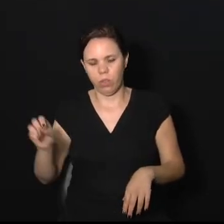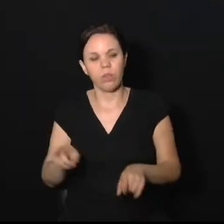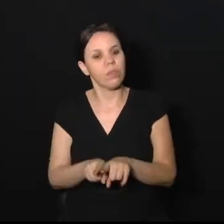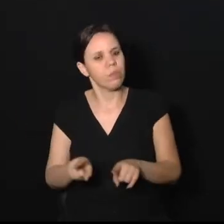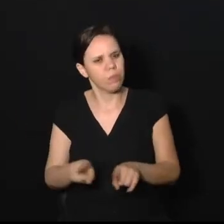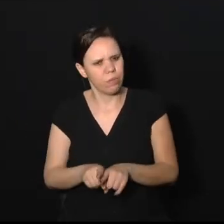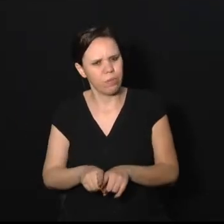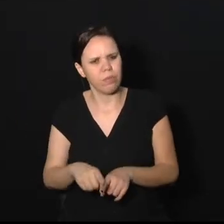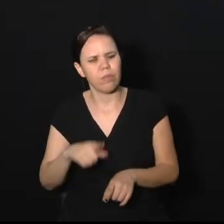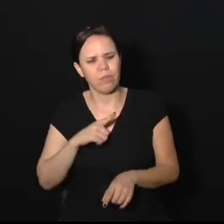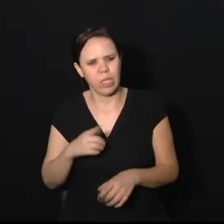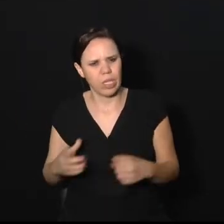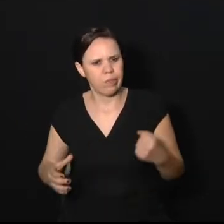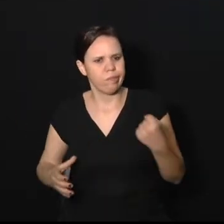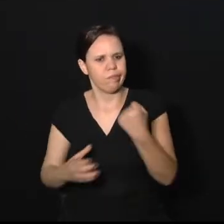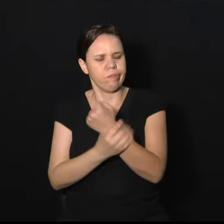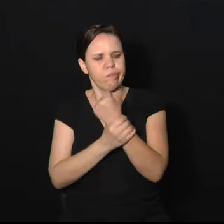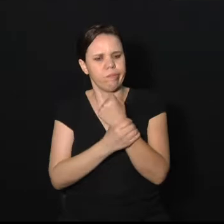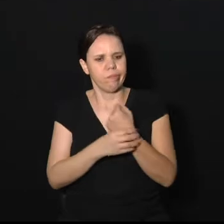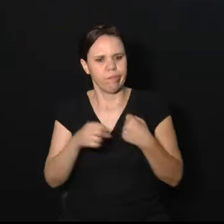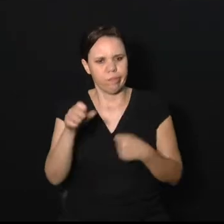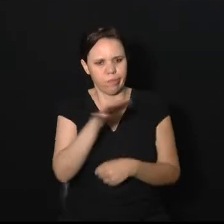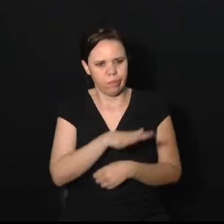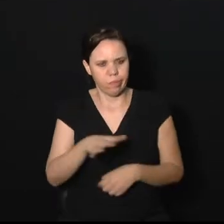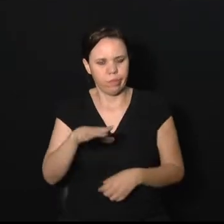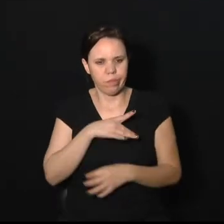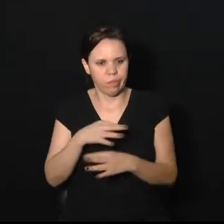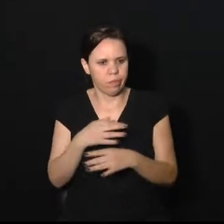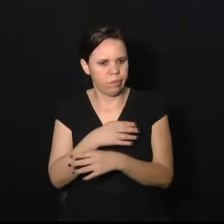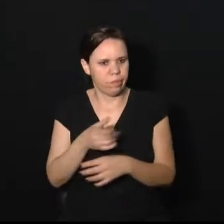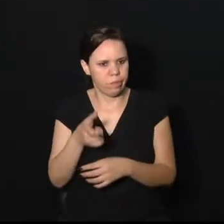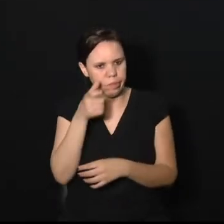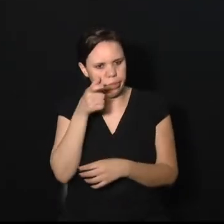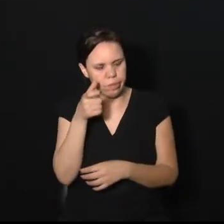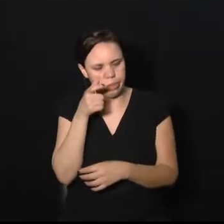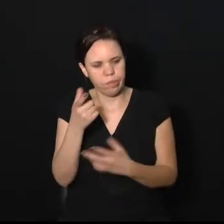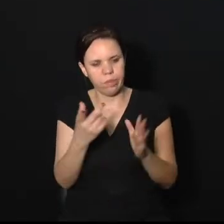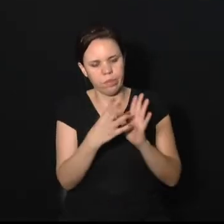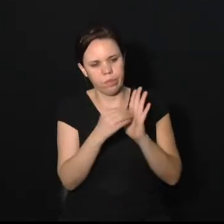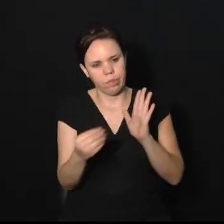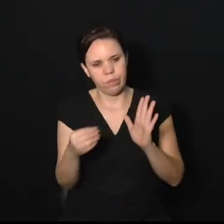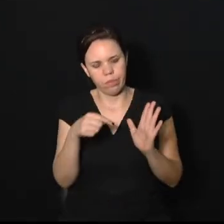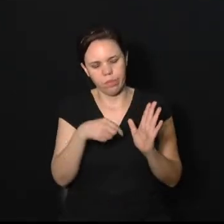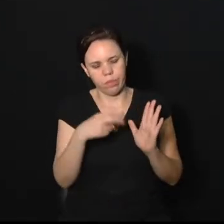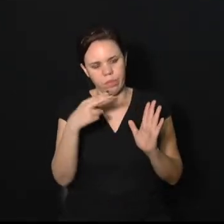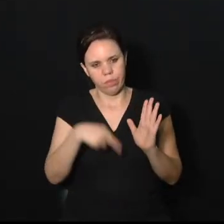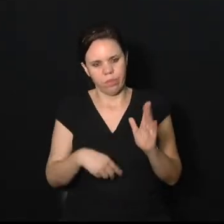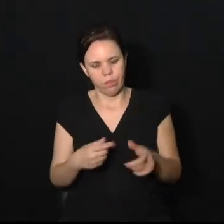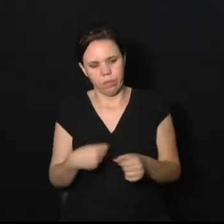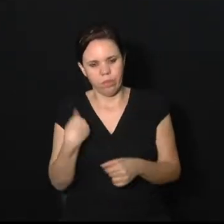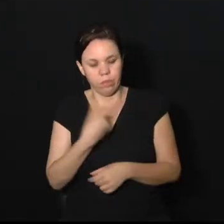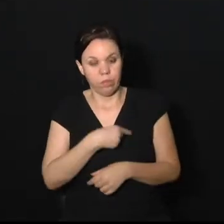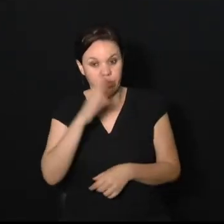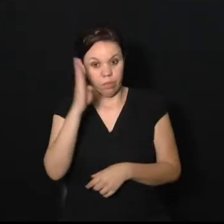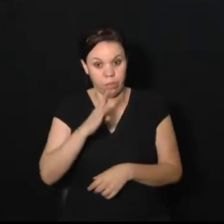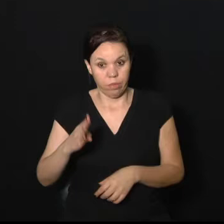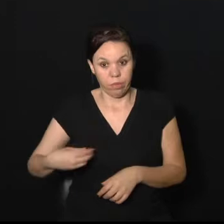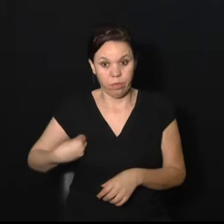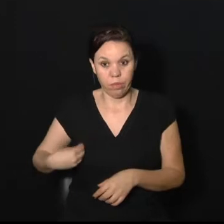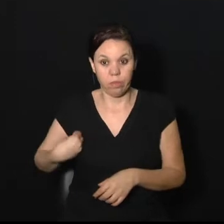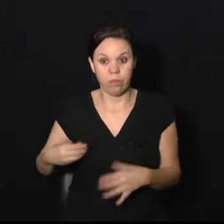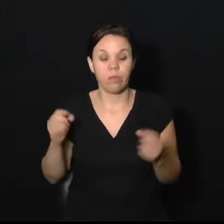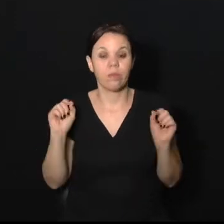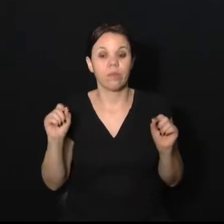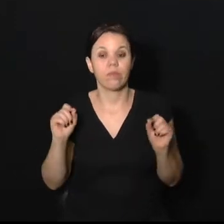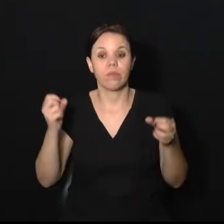feito na área da segurança. Então, são cidades para a gente olhar como exemplo, mas estamos no Brasil. O que a gente quer dizer